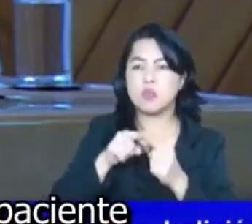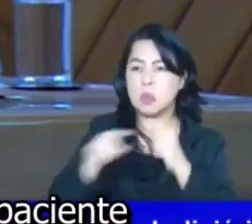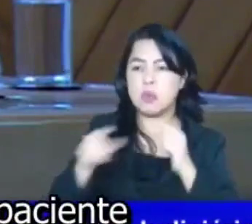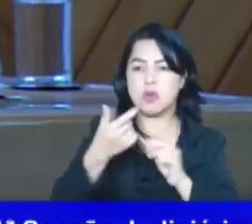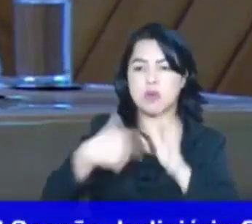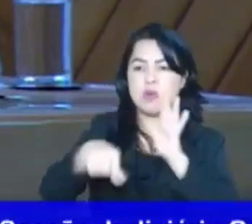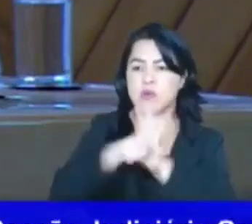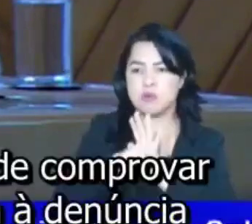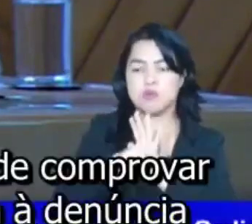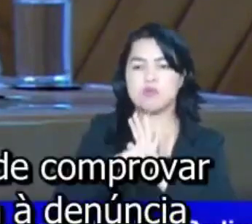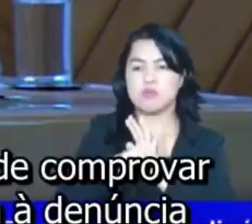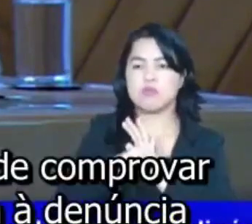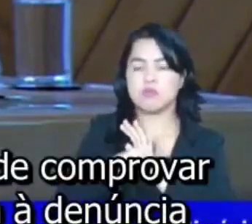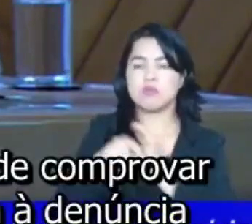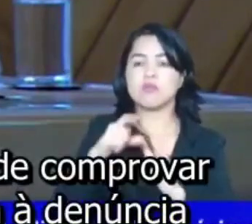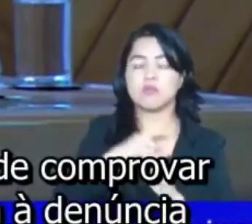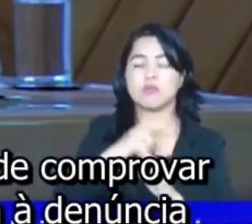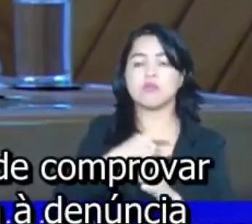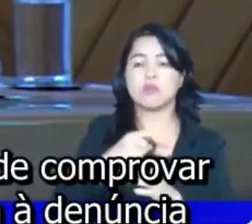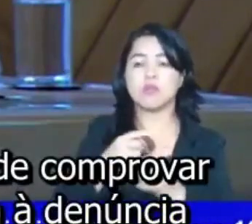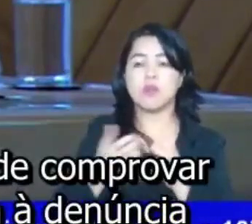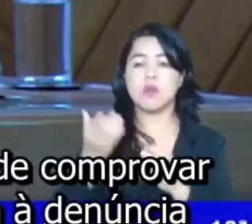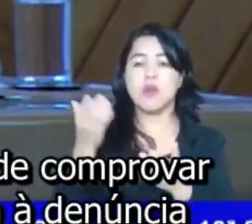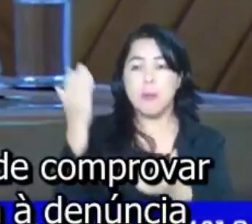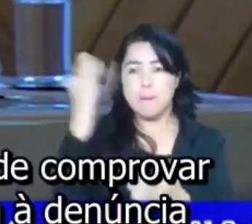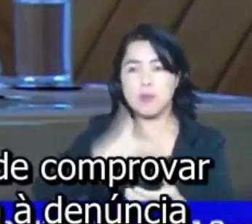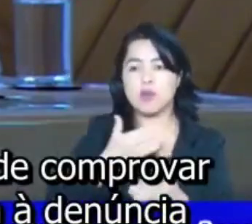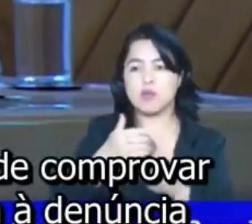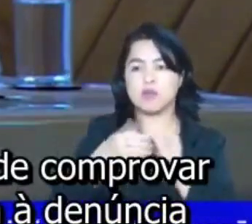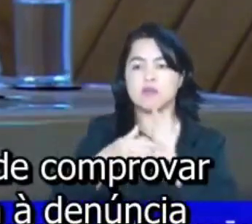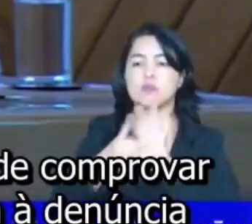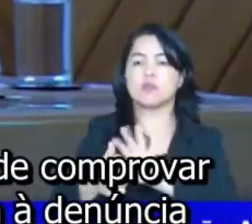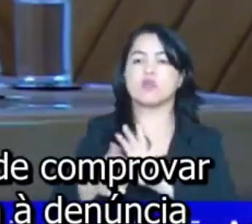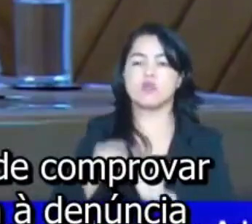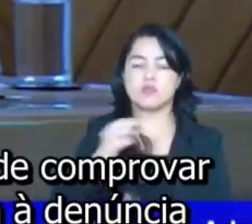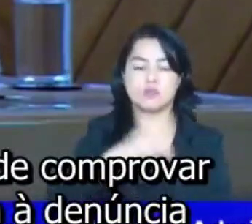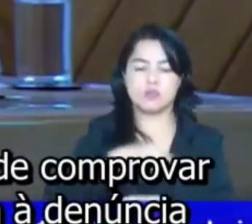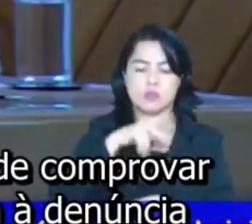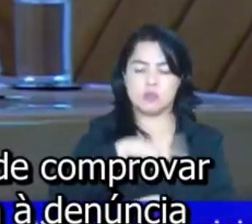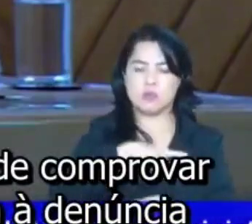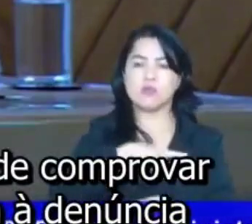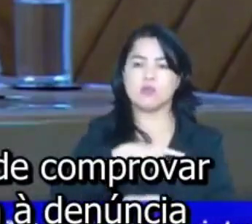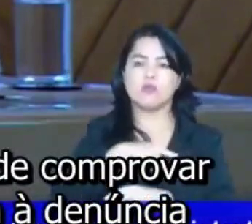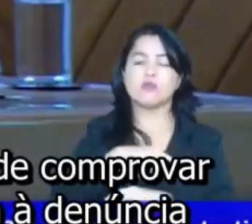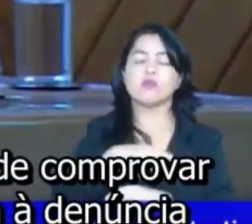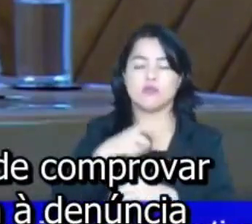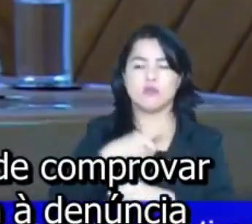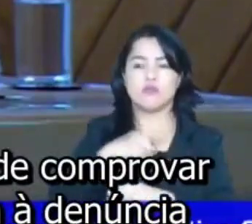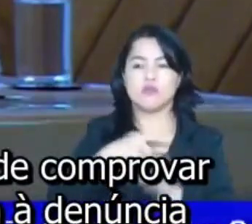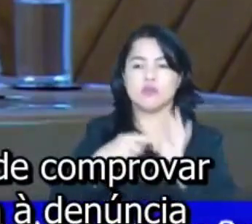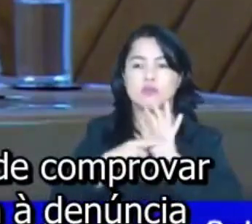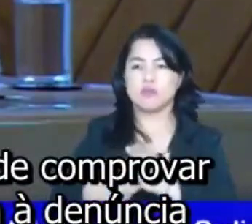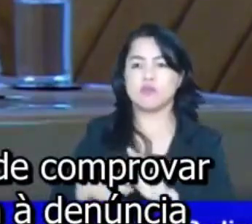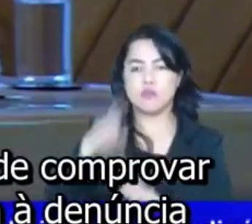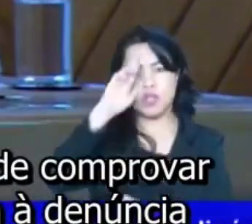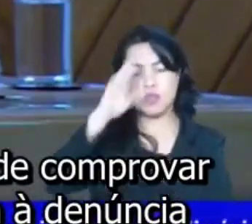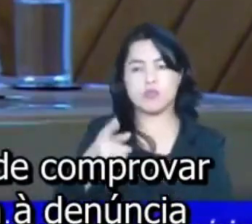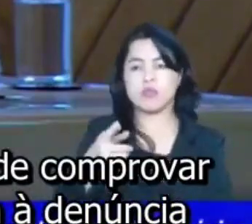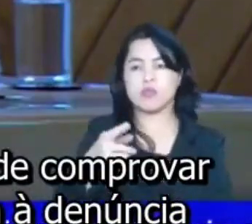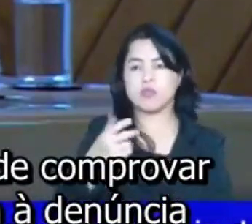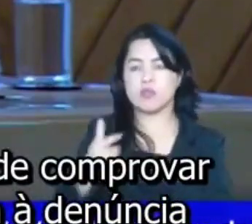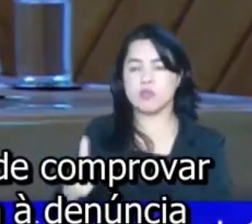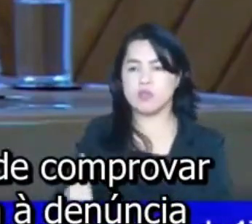à paciente, a indicação de provas pelas quais o Ministério Público pretende comprovar a acusação, razão porque não se